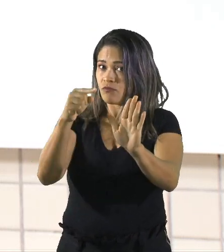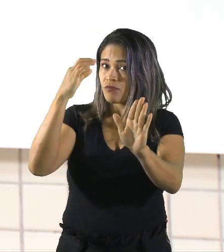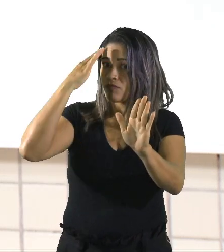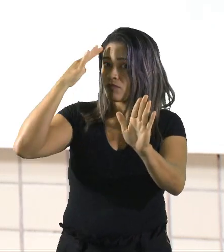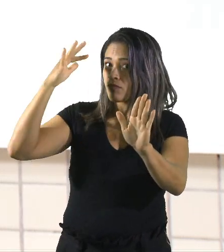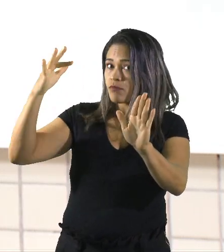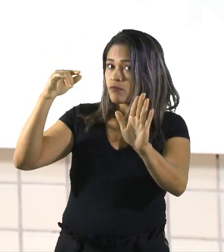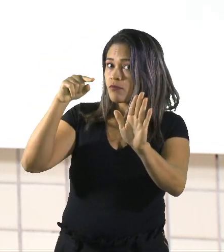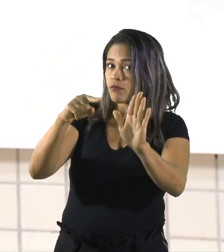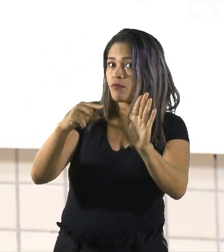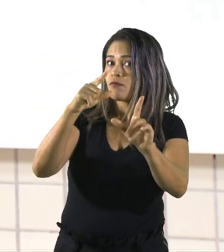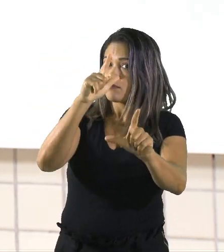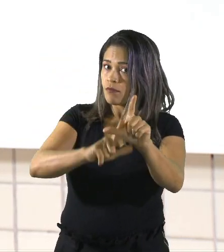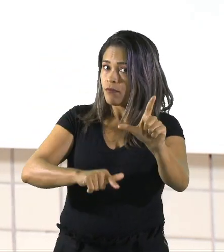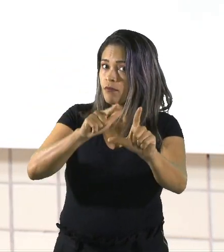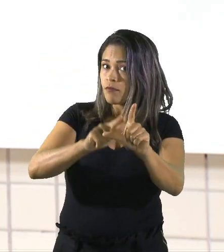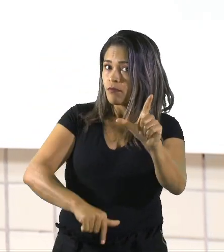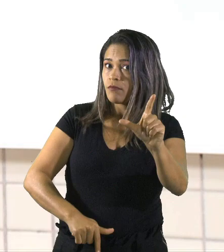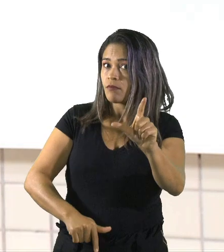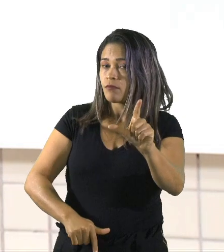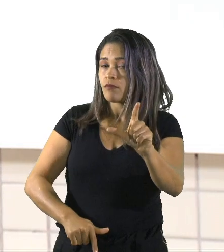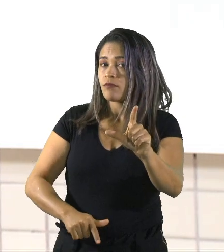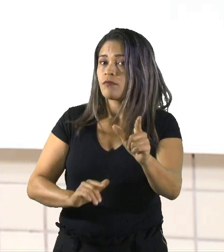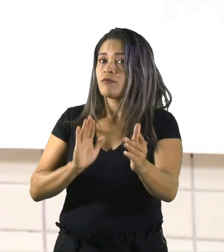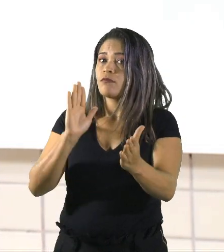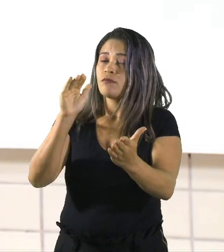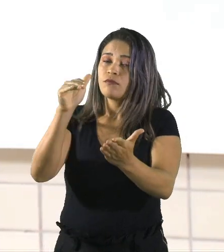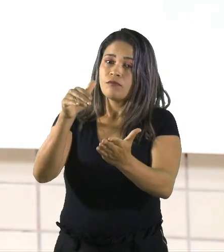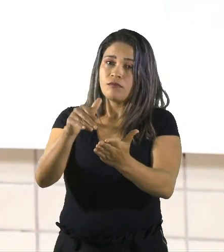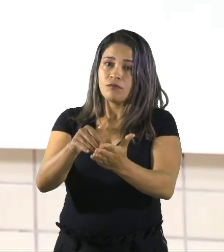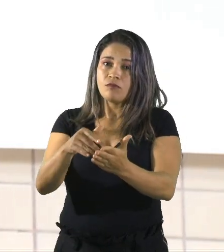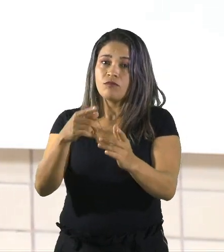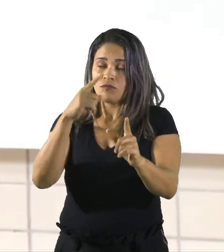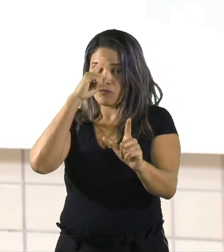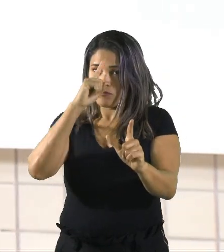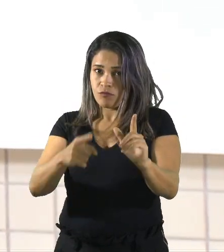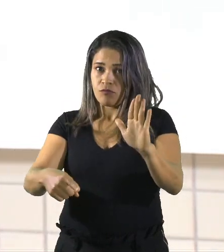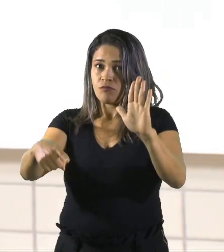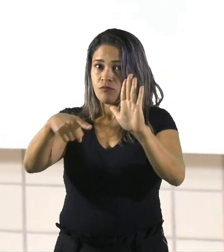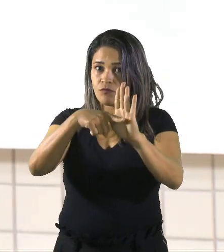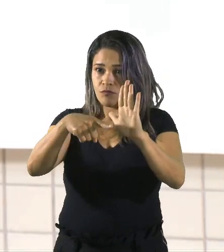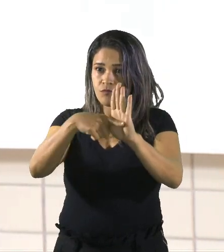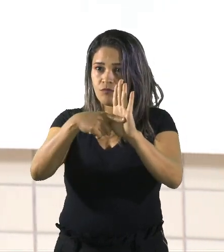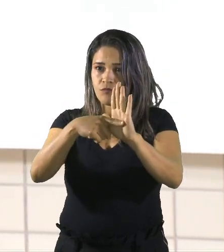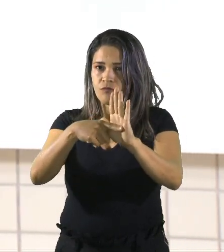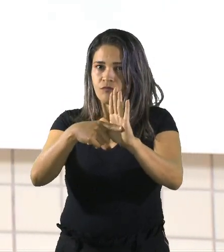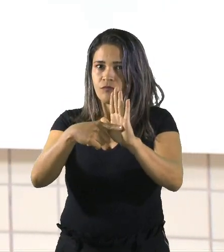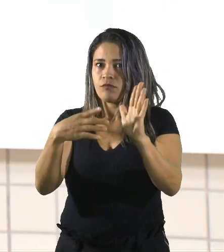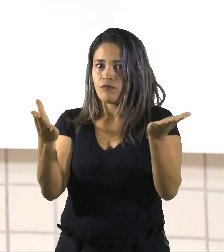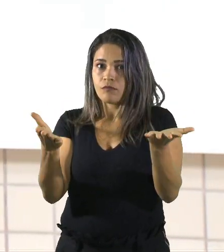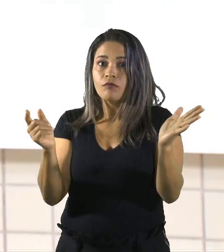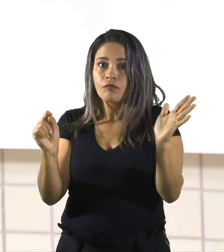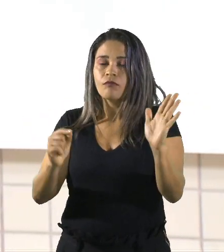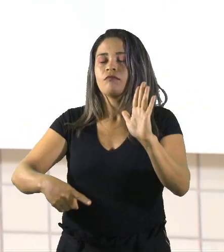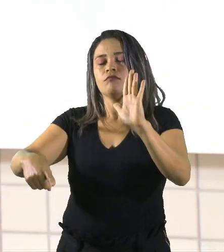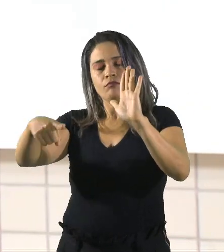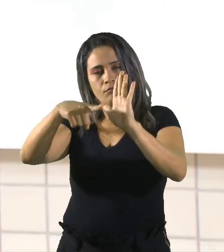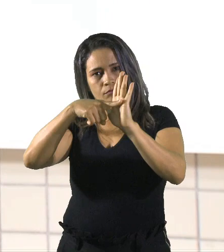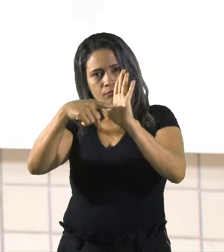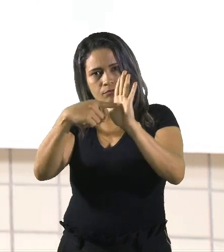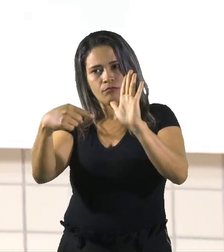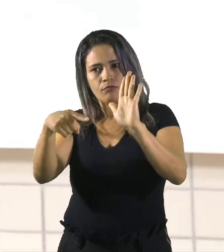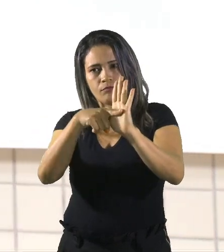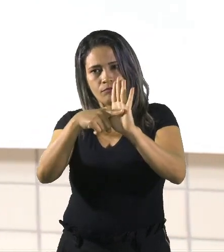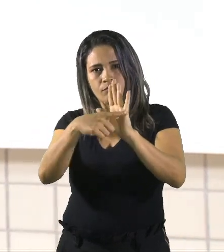estou mandando, no final das contas, subtrair o valor que você pensou, isso vai ser o quê? Menos